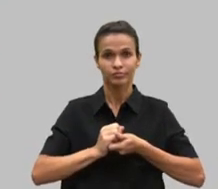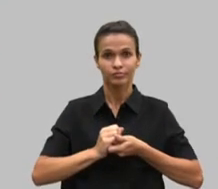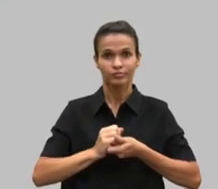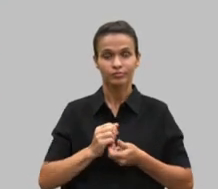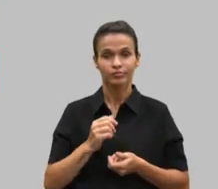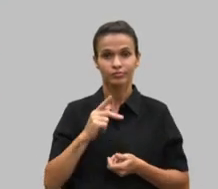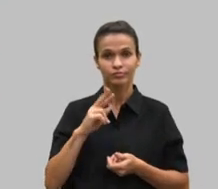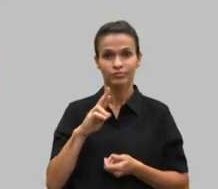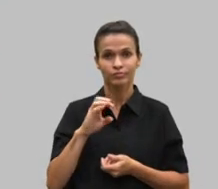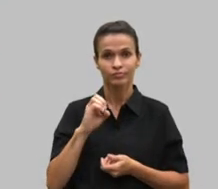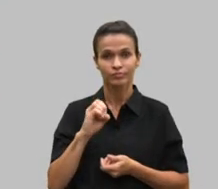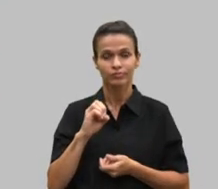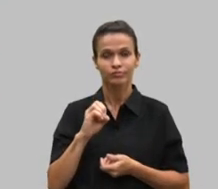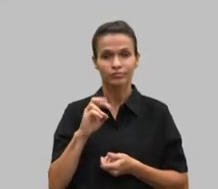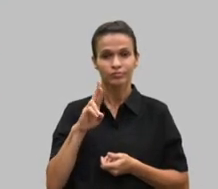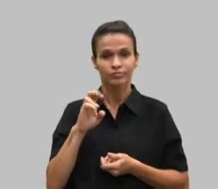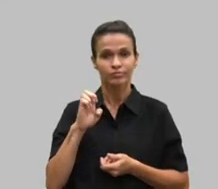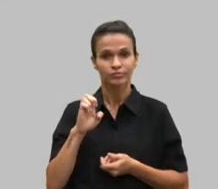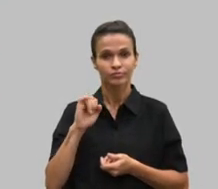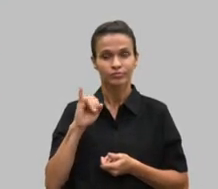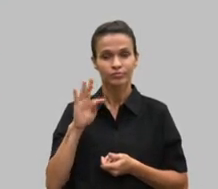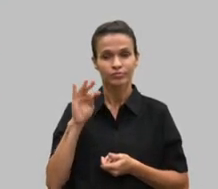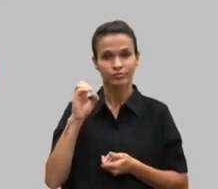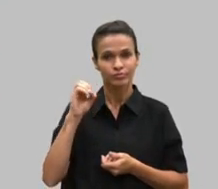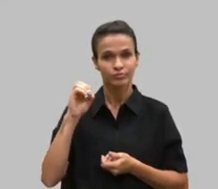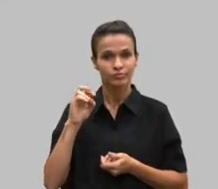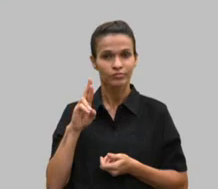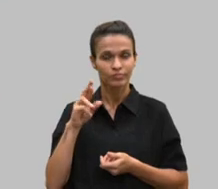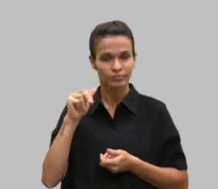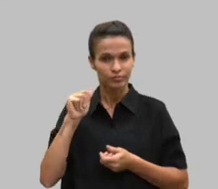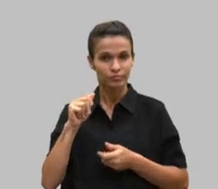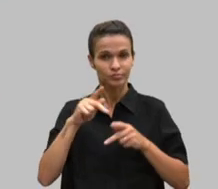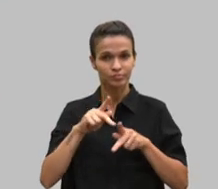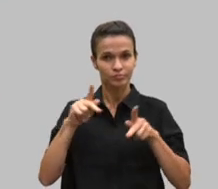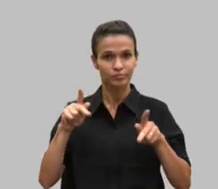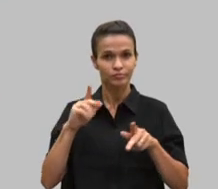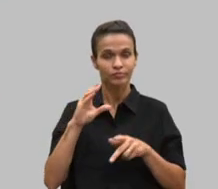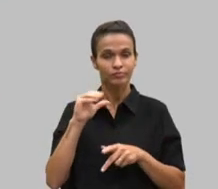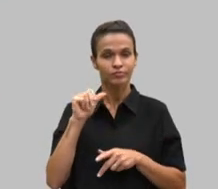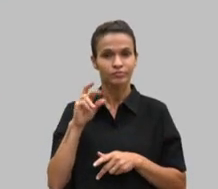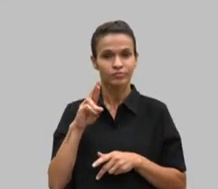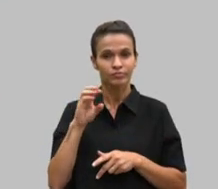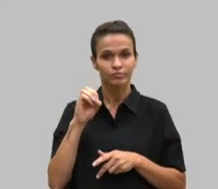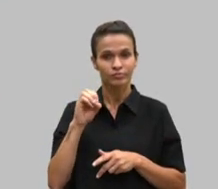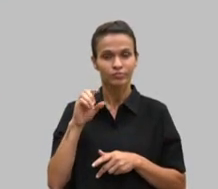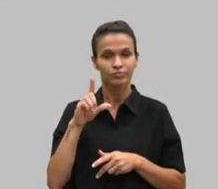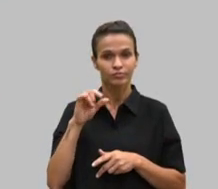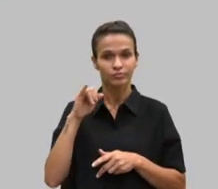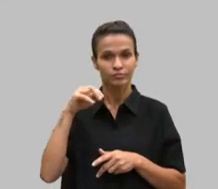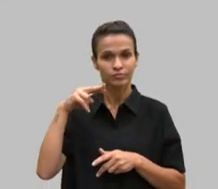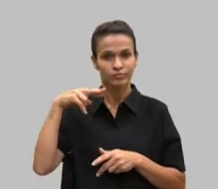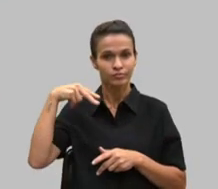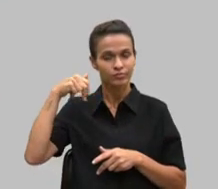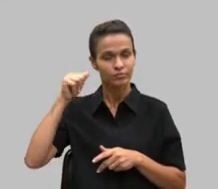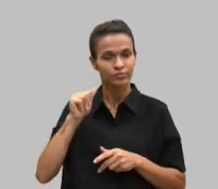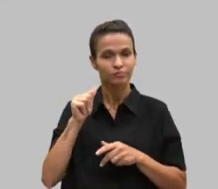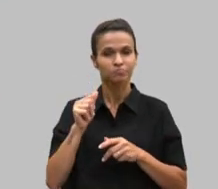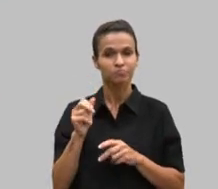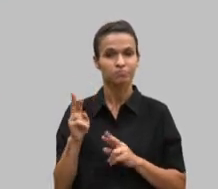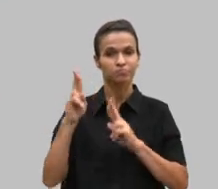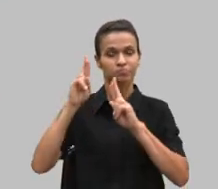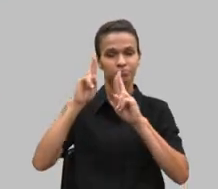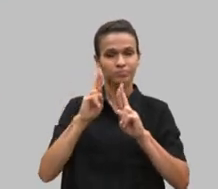de extensão da PUC Minas Professora Carolina Costa Rezende representando o reitor da PUC Minas Padre Luiz Henrique